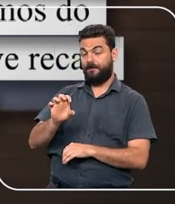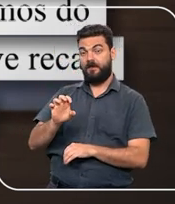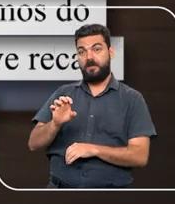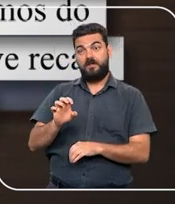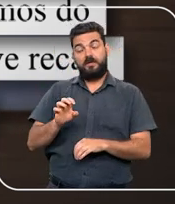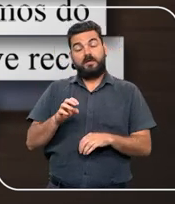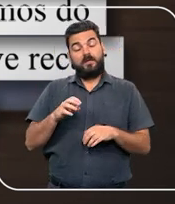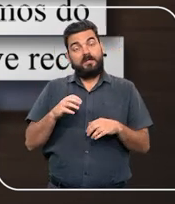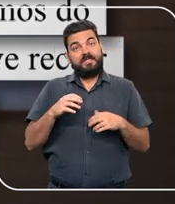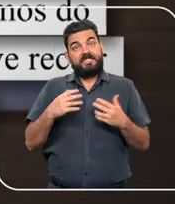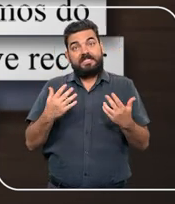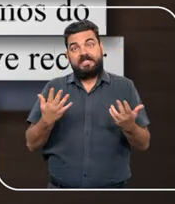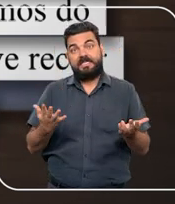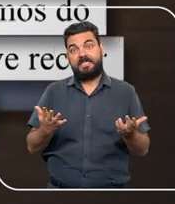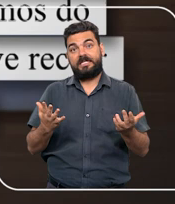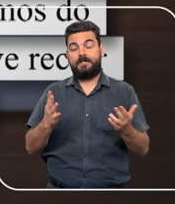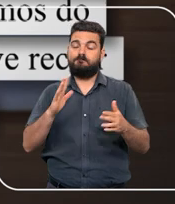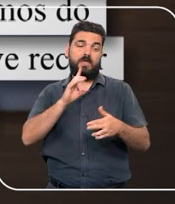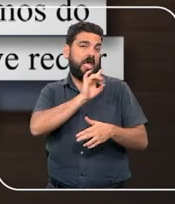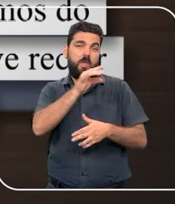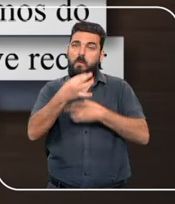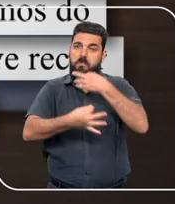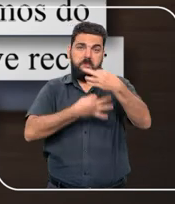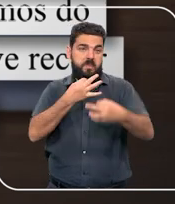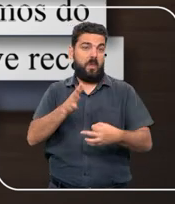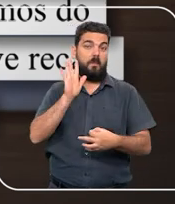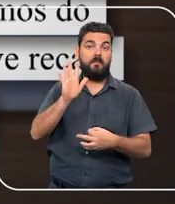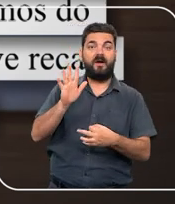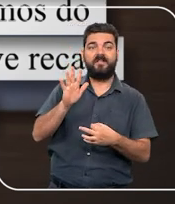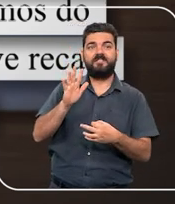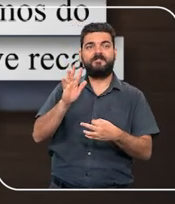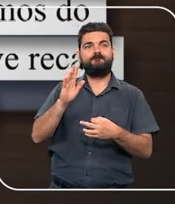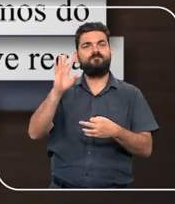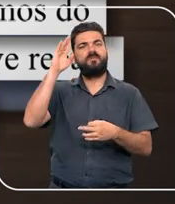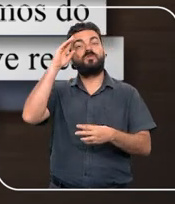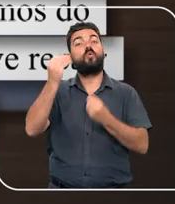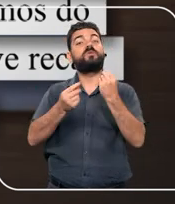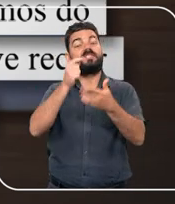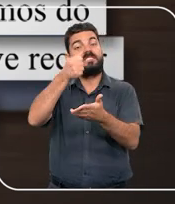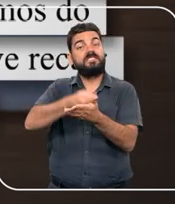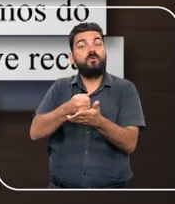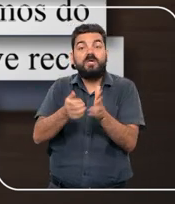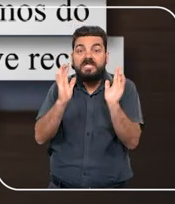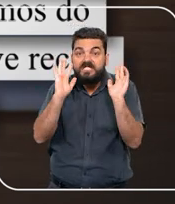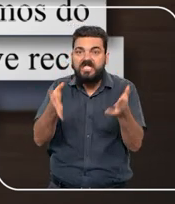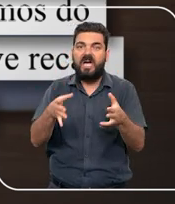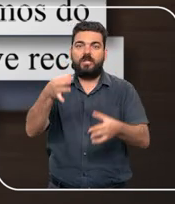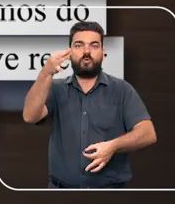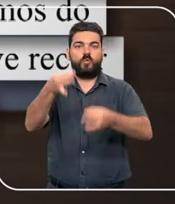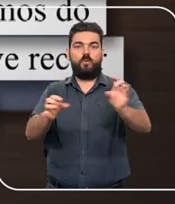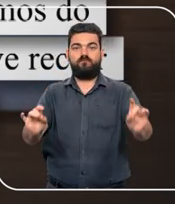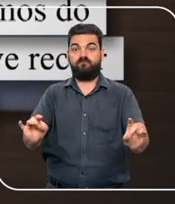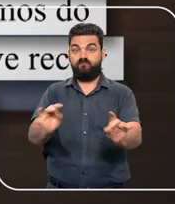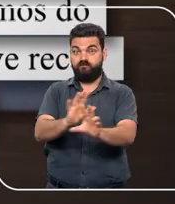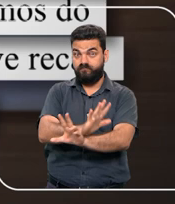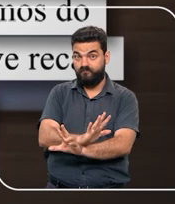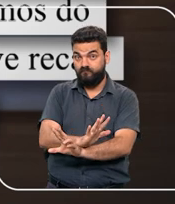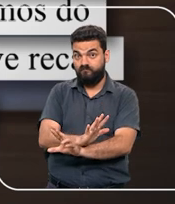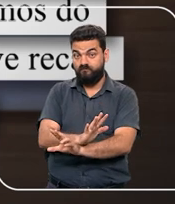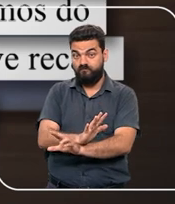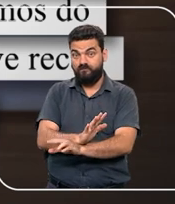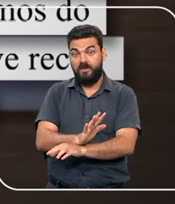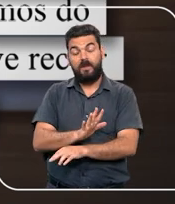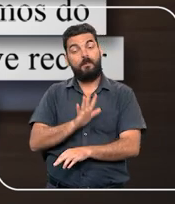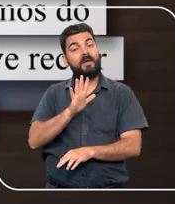Rio Doce ainda que sob os mais diversos pretextos a superveniência de sentença transitada em julgado em uma